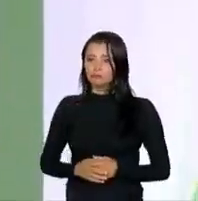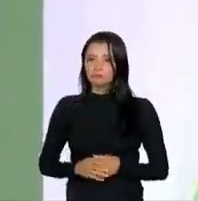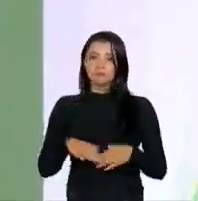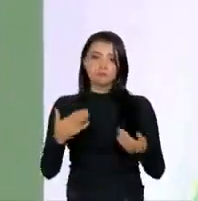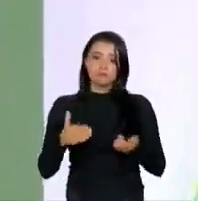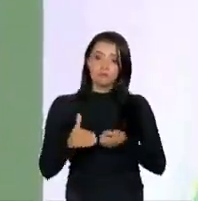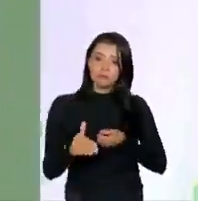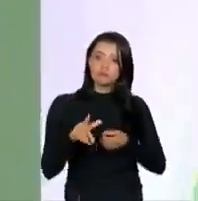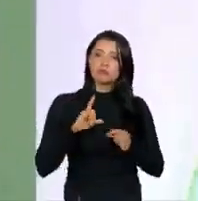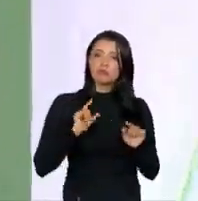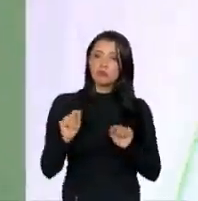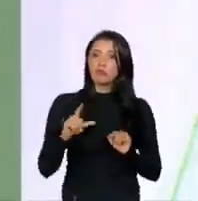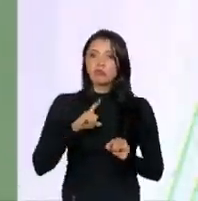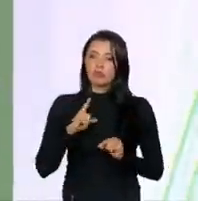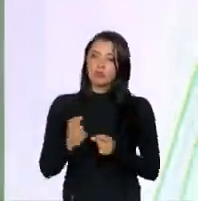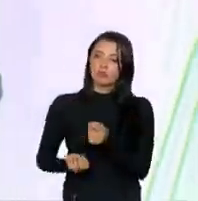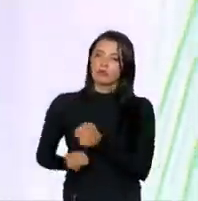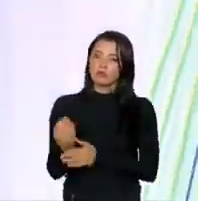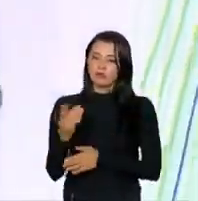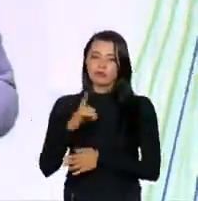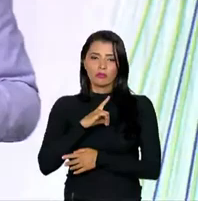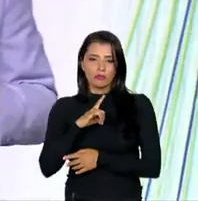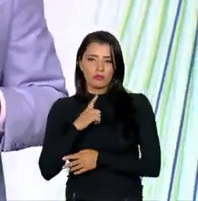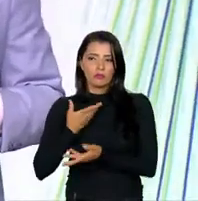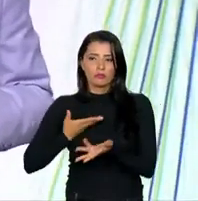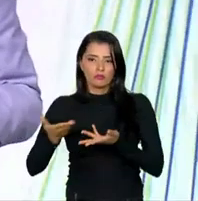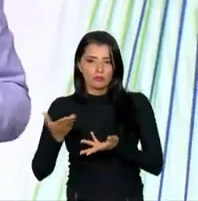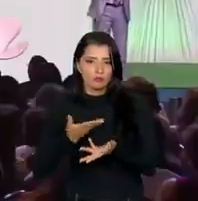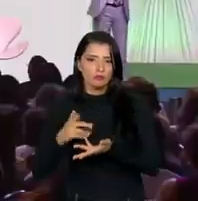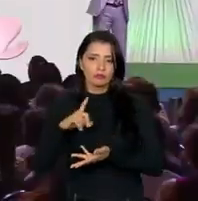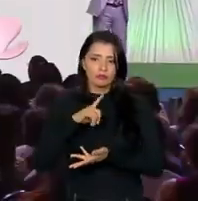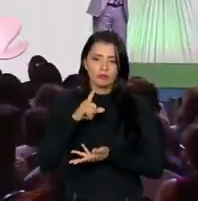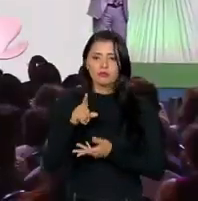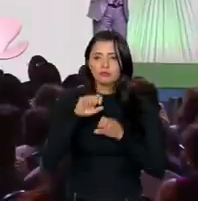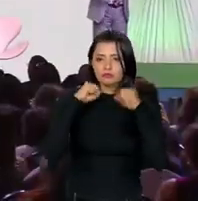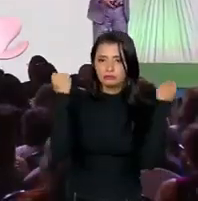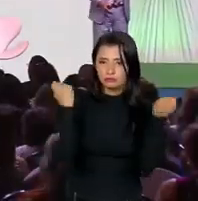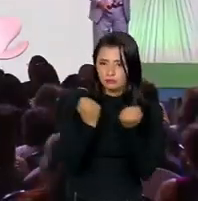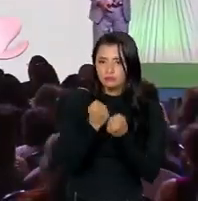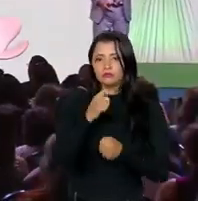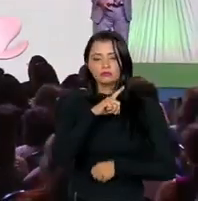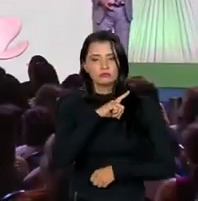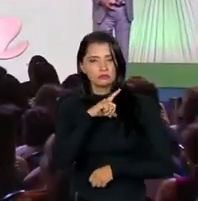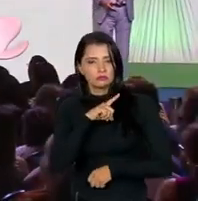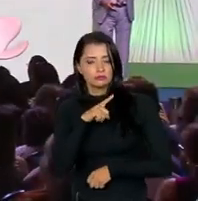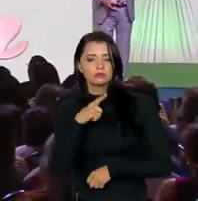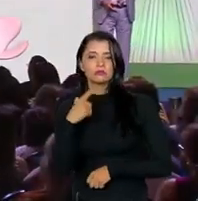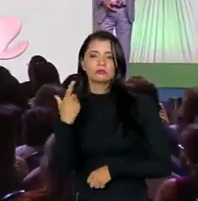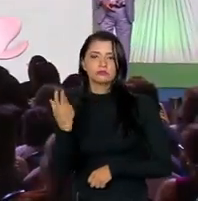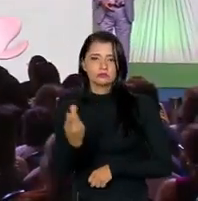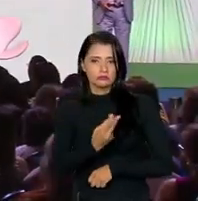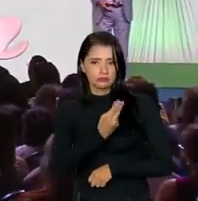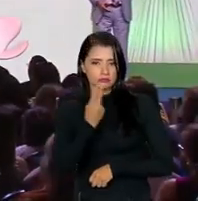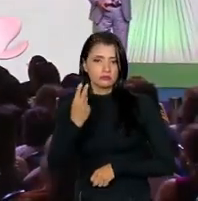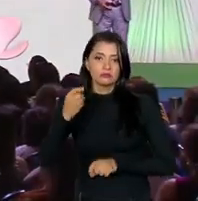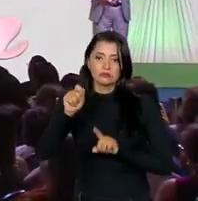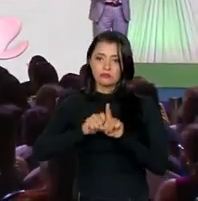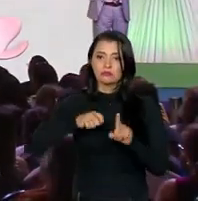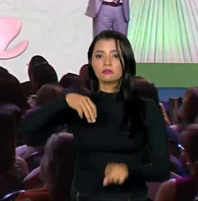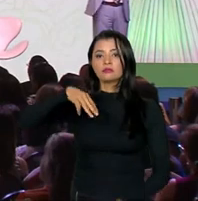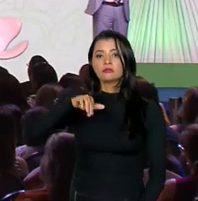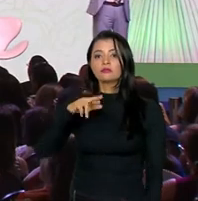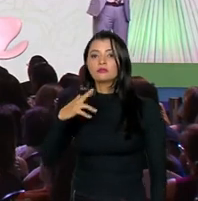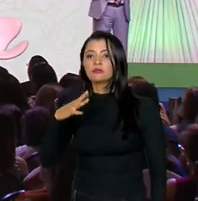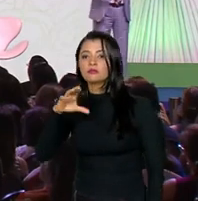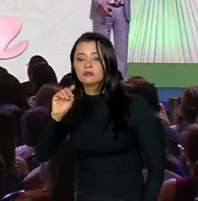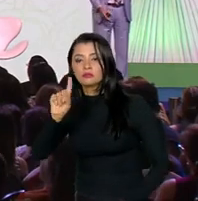partir daí, houve toda uma construção compartilhada, houve um seminário em março, depois